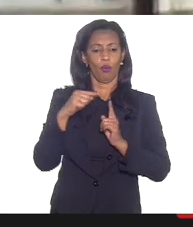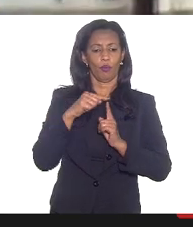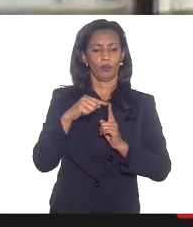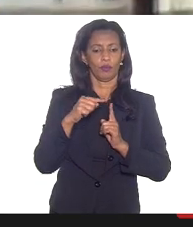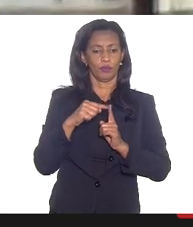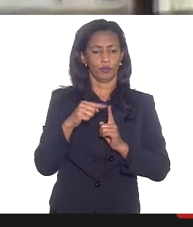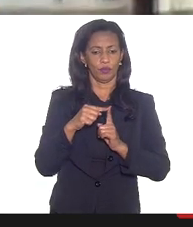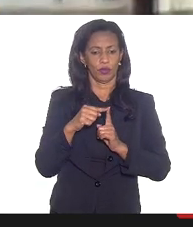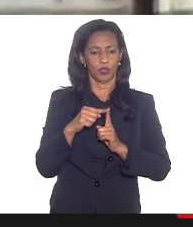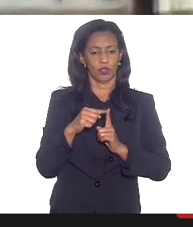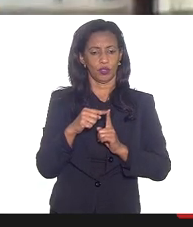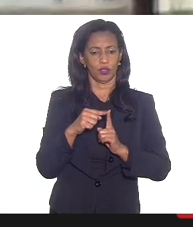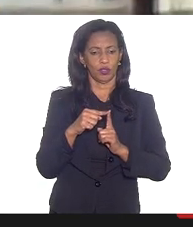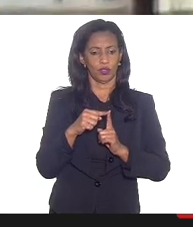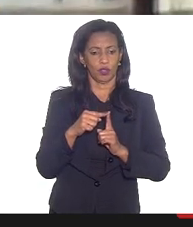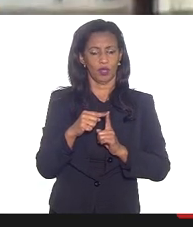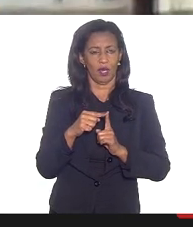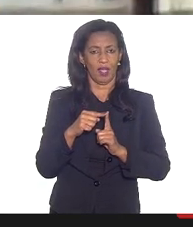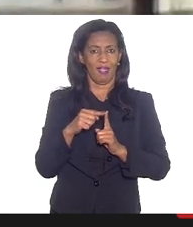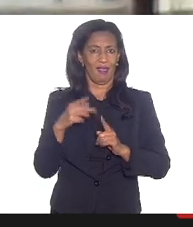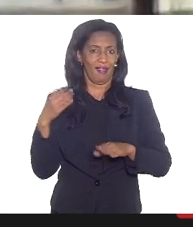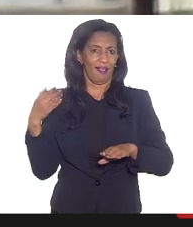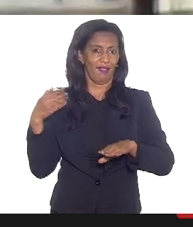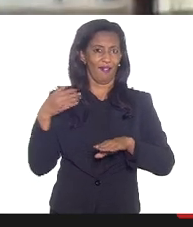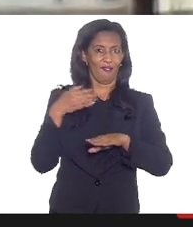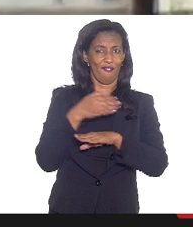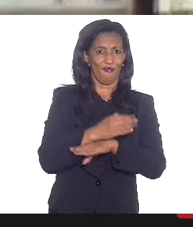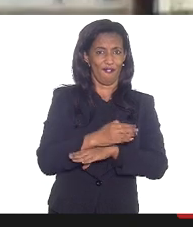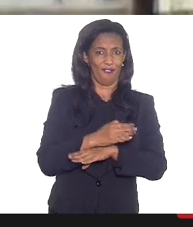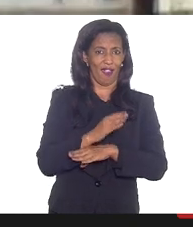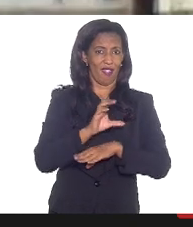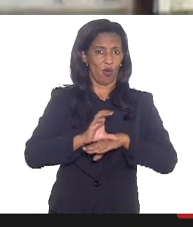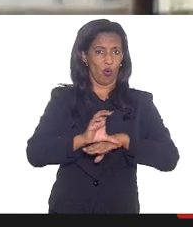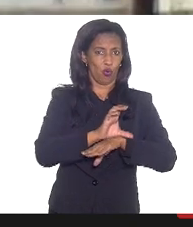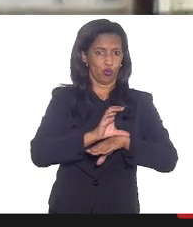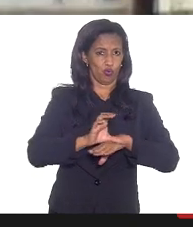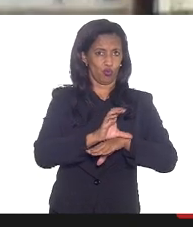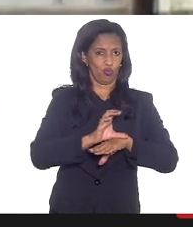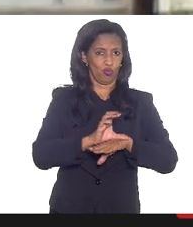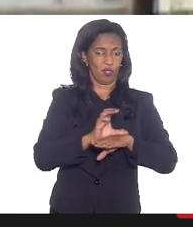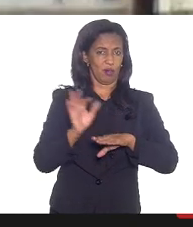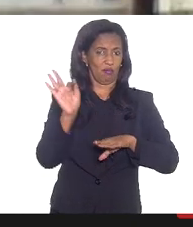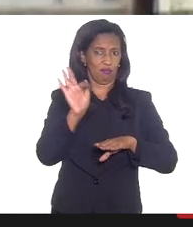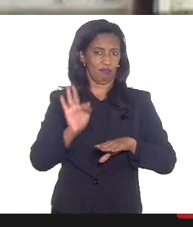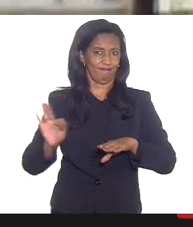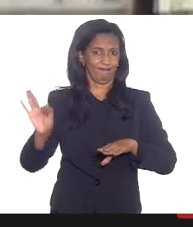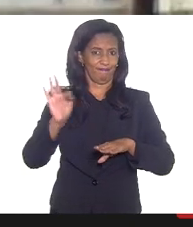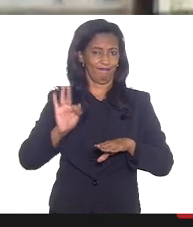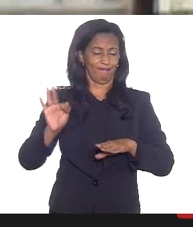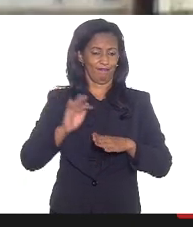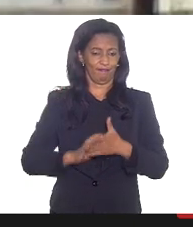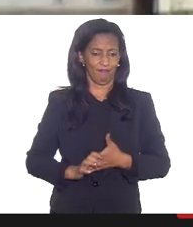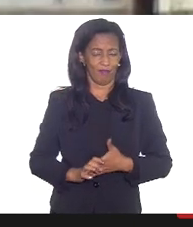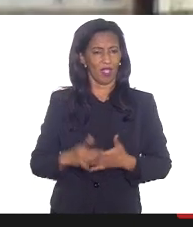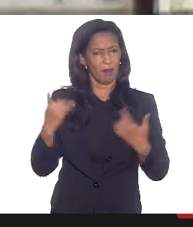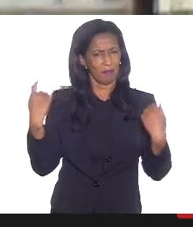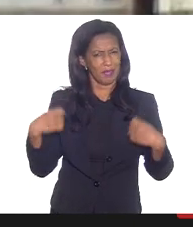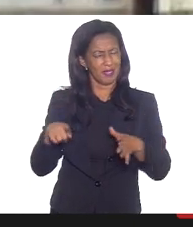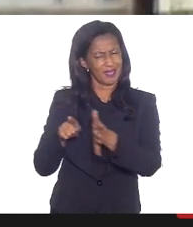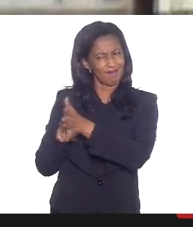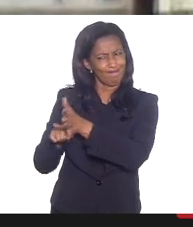essa nova lei, ela fere a Constituição Federal. Então, isso é um questionamento que precisa ser